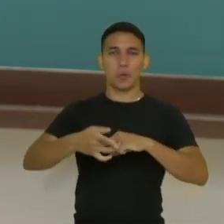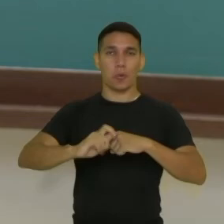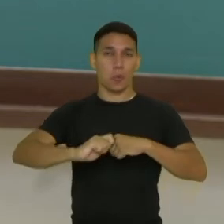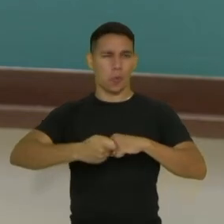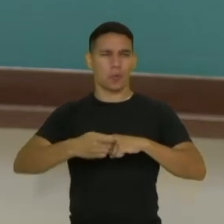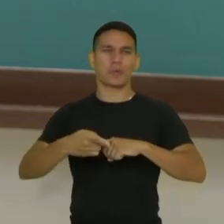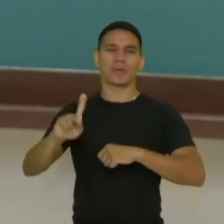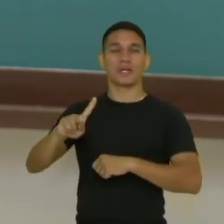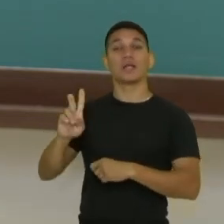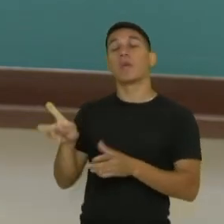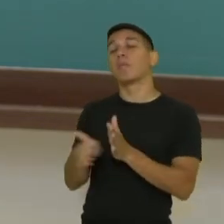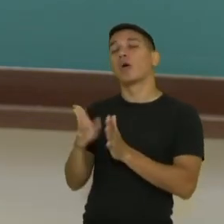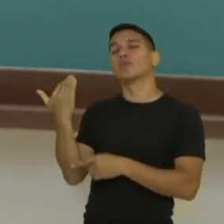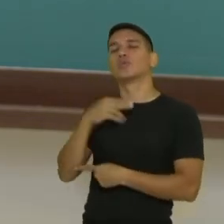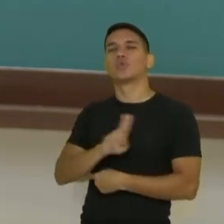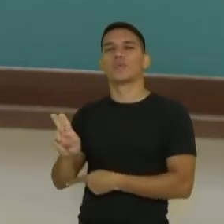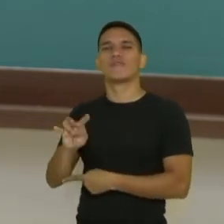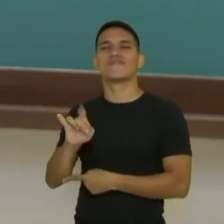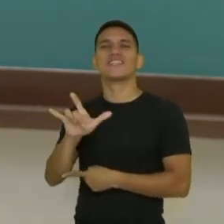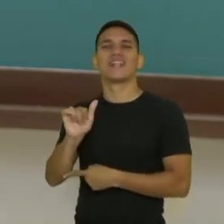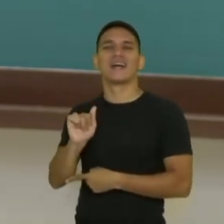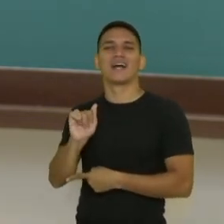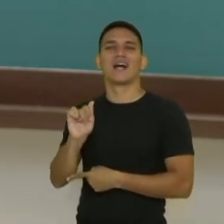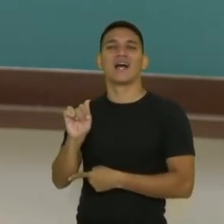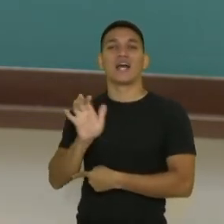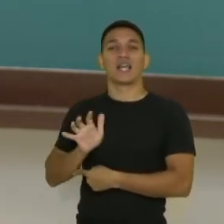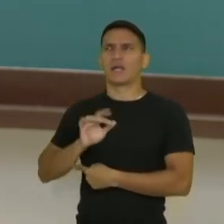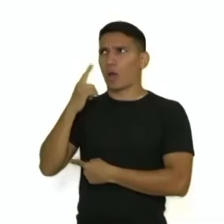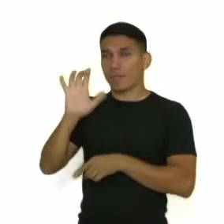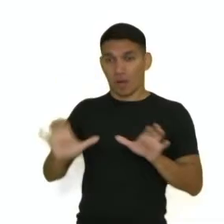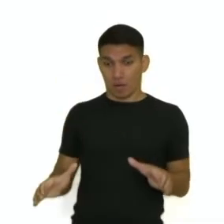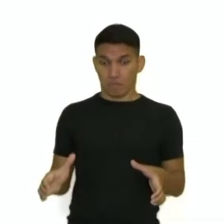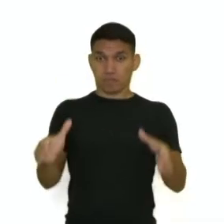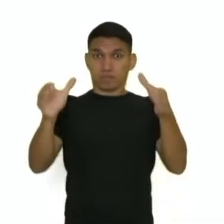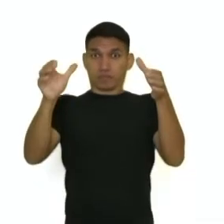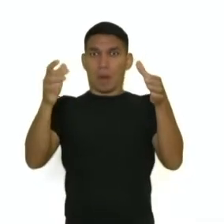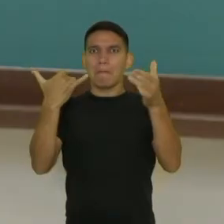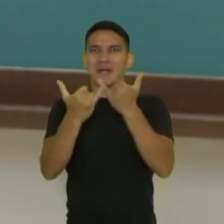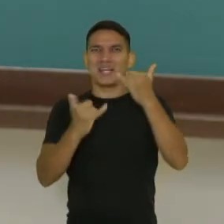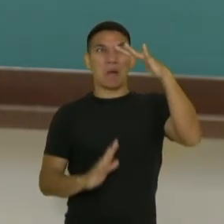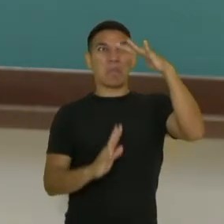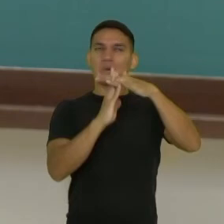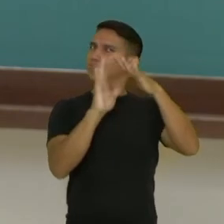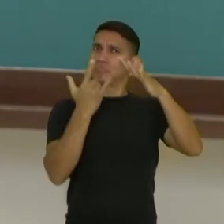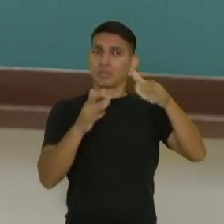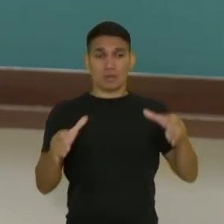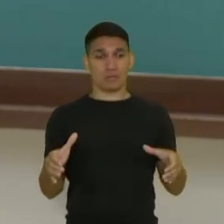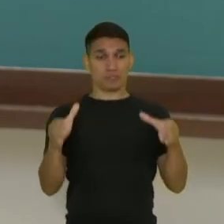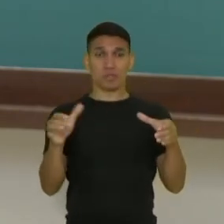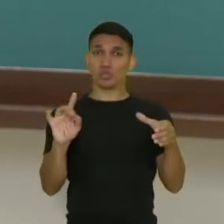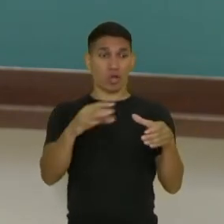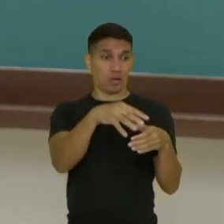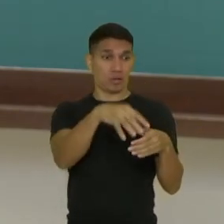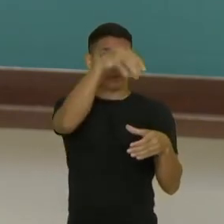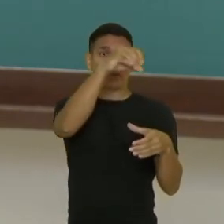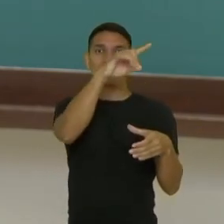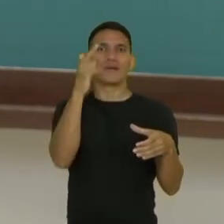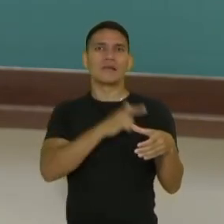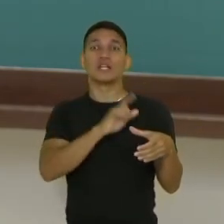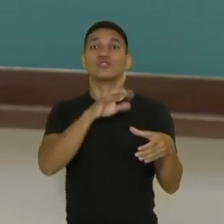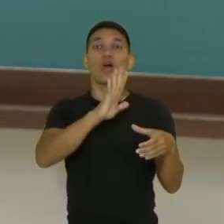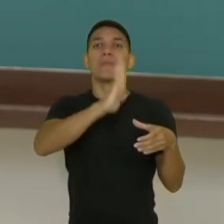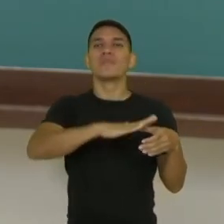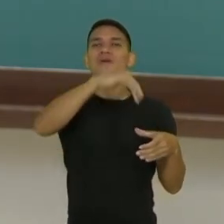Rica. Nós temos uma coisa bem interessante, pessoal. Olha aqui no cantinho, nós temos a coluna aqui. A coluna vai até esse pedaço aqui. Essa coluna aqui para cima, ela é uma ilusão de